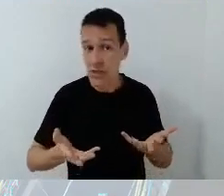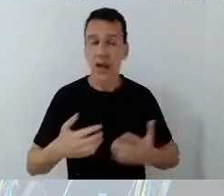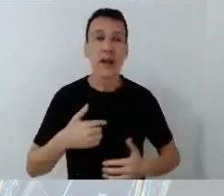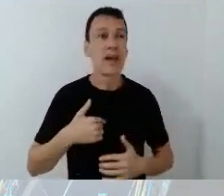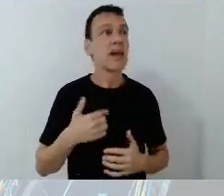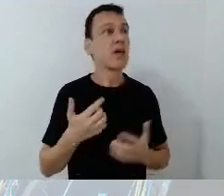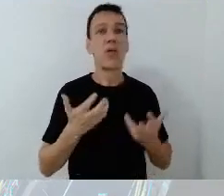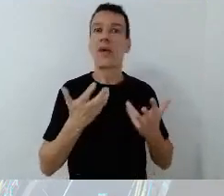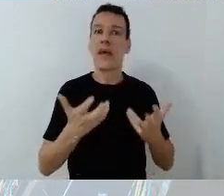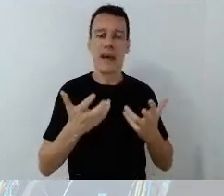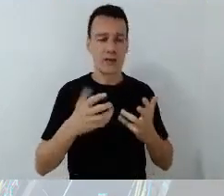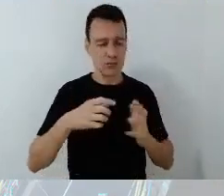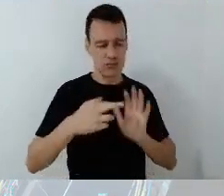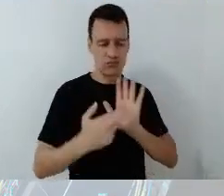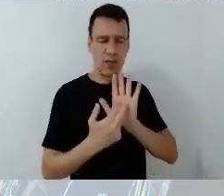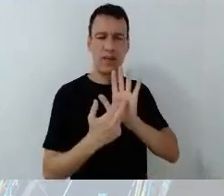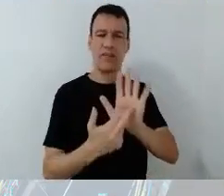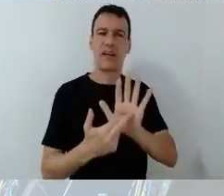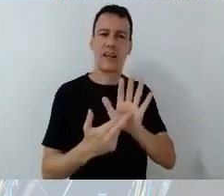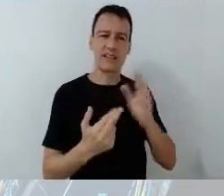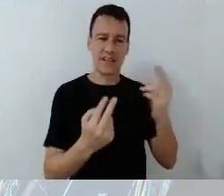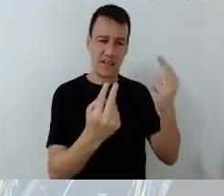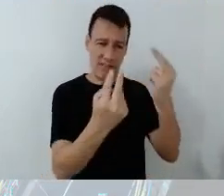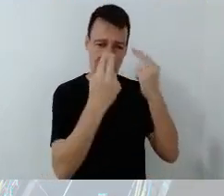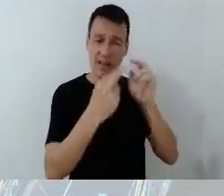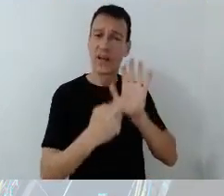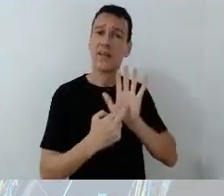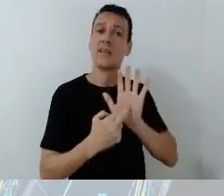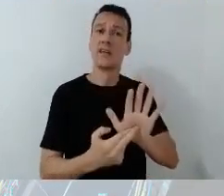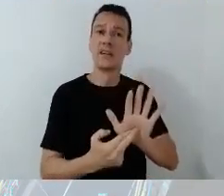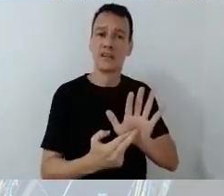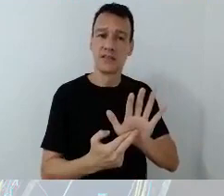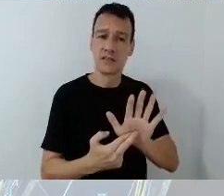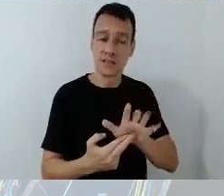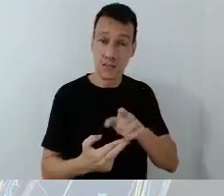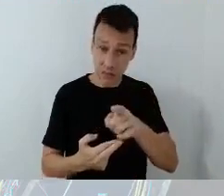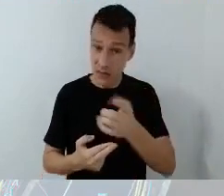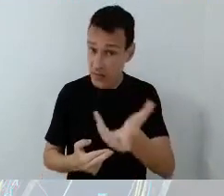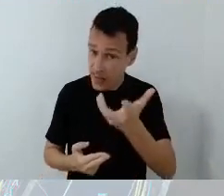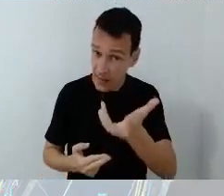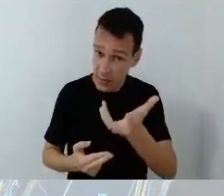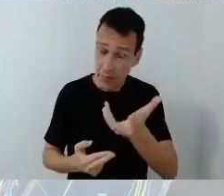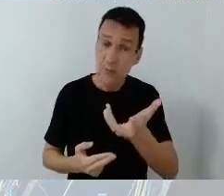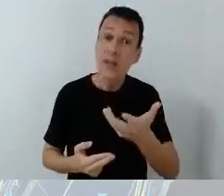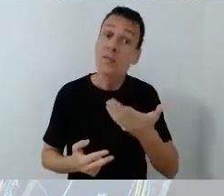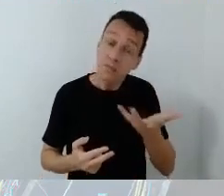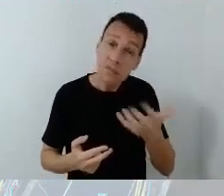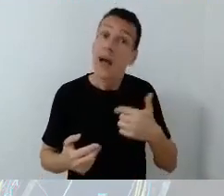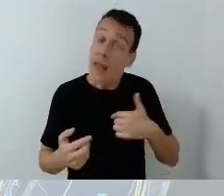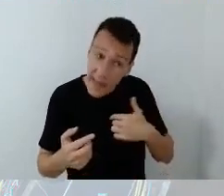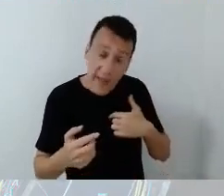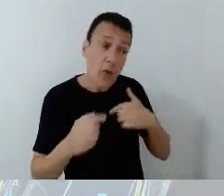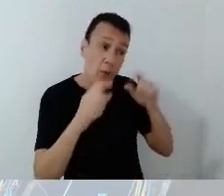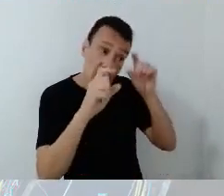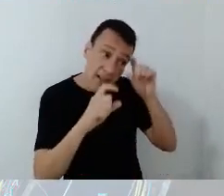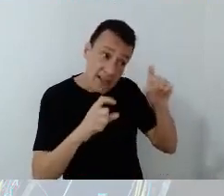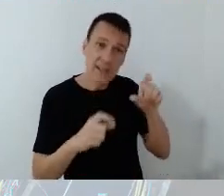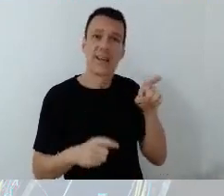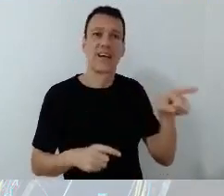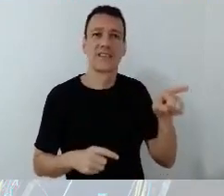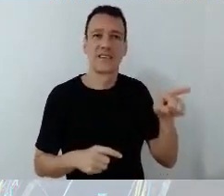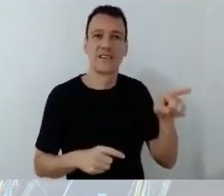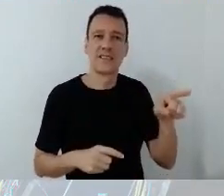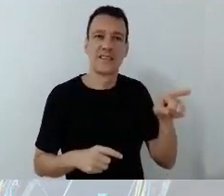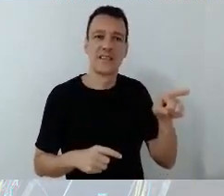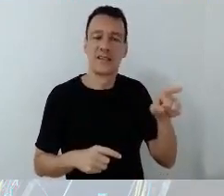uma referência para ele. Então, se você quer ser interessante, a primeira coisa, seja interessado. Ser interessado, pessoal,